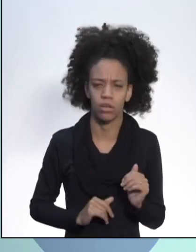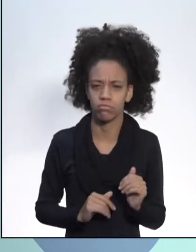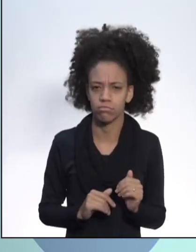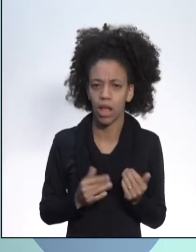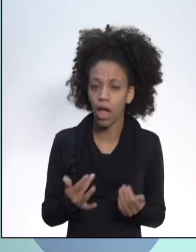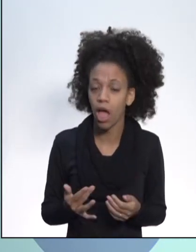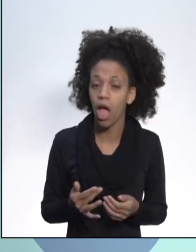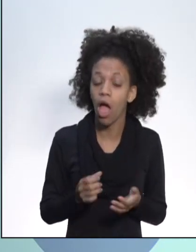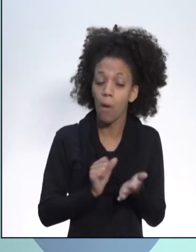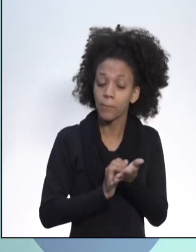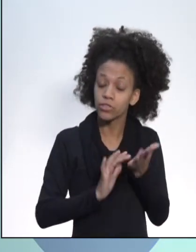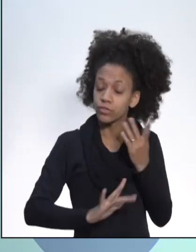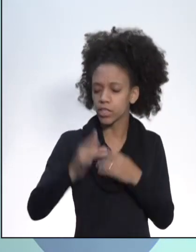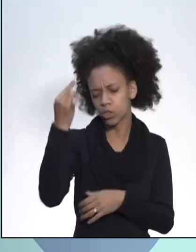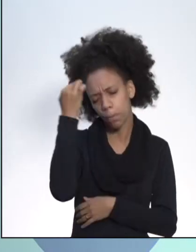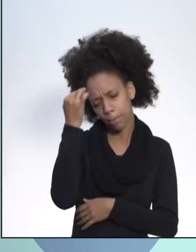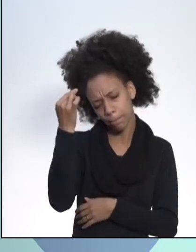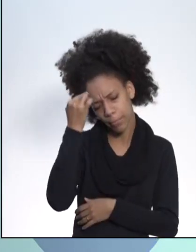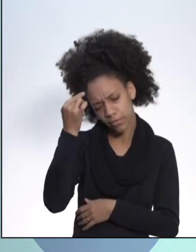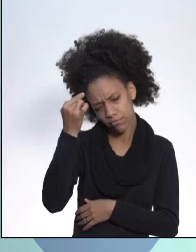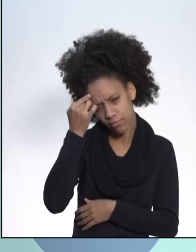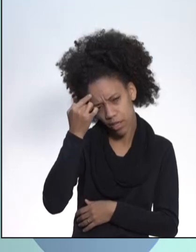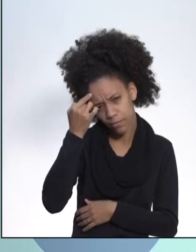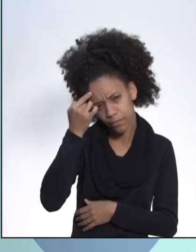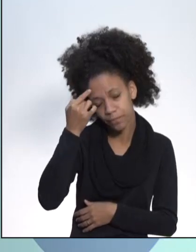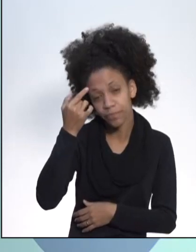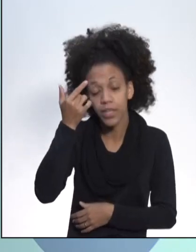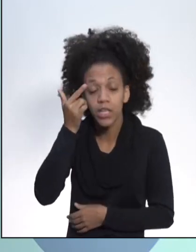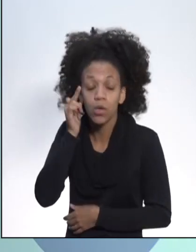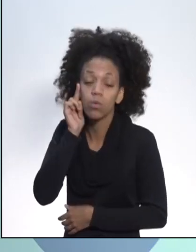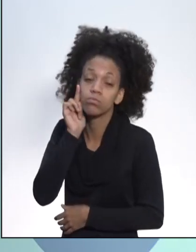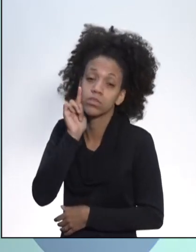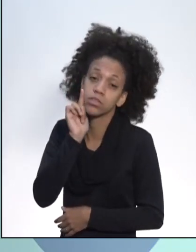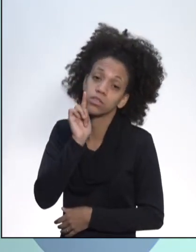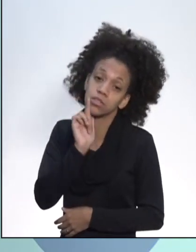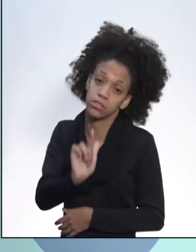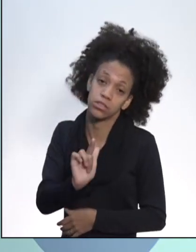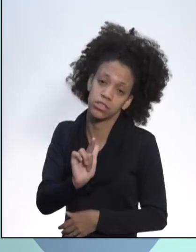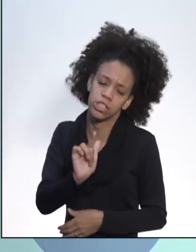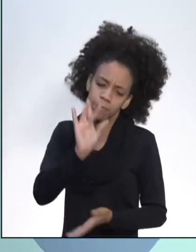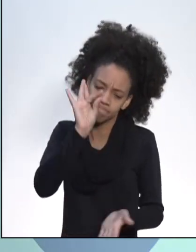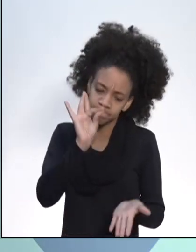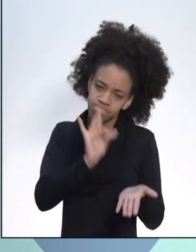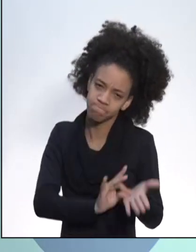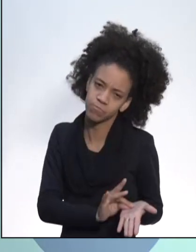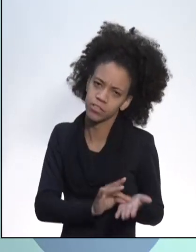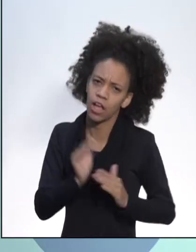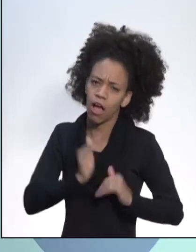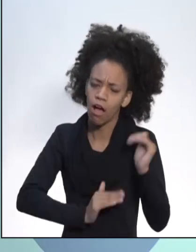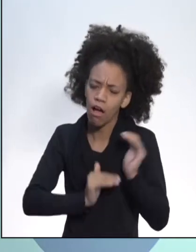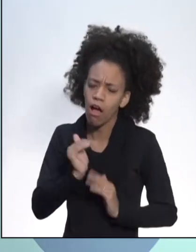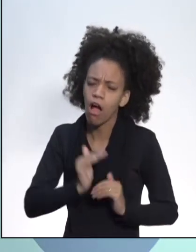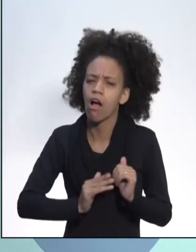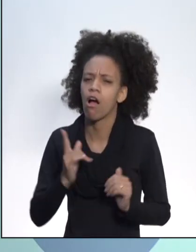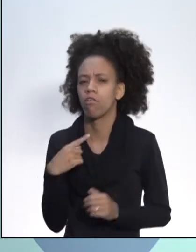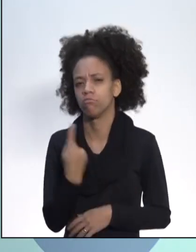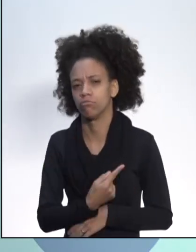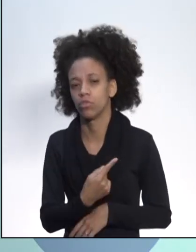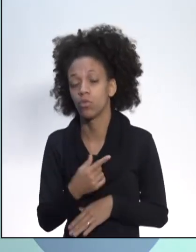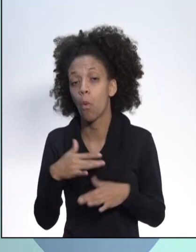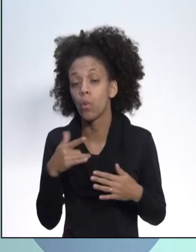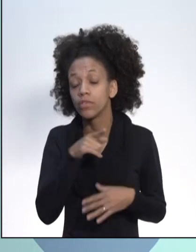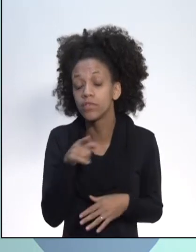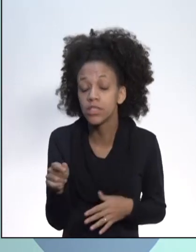um exercício para a gente pensar e conseguir deixar concreto a nossa prática. Quando você